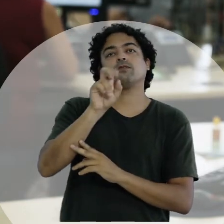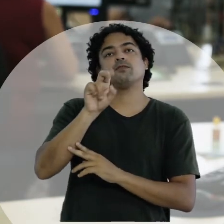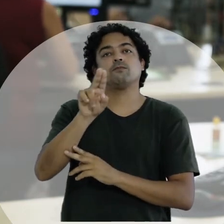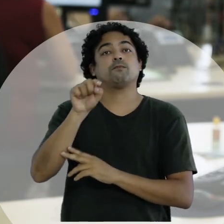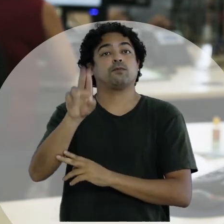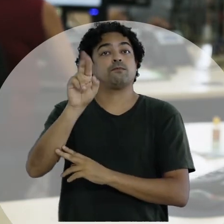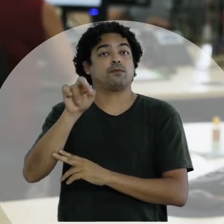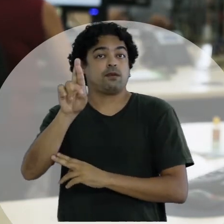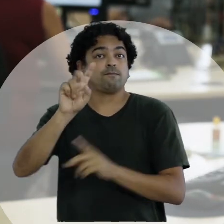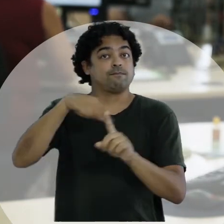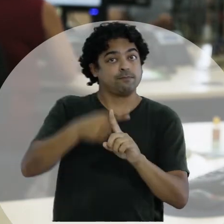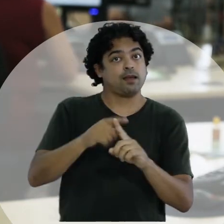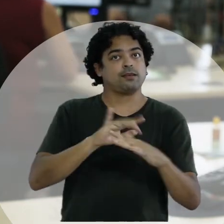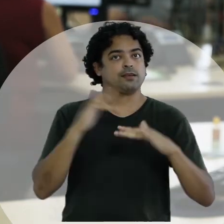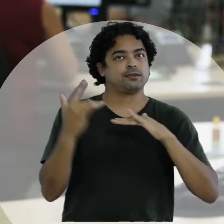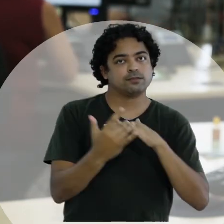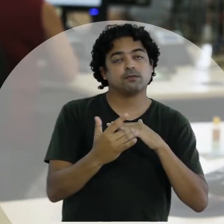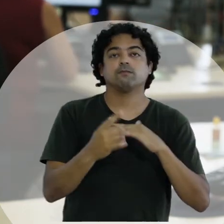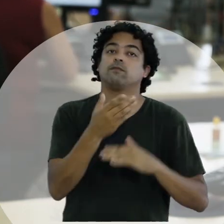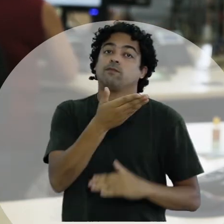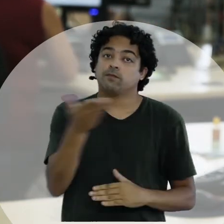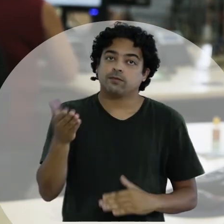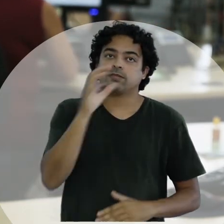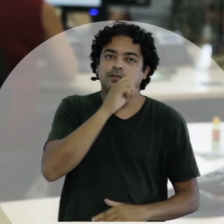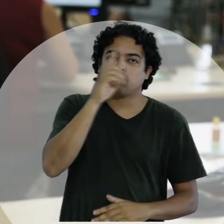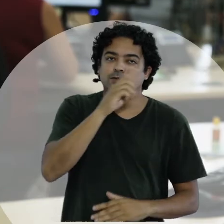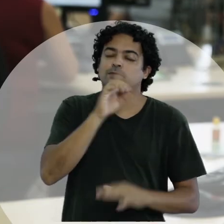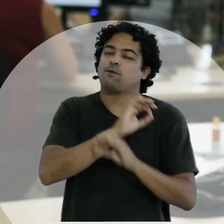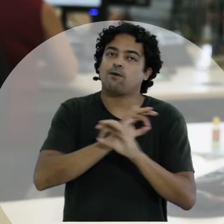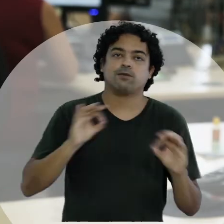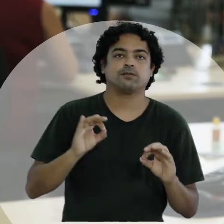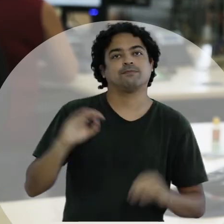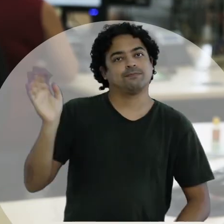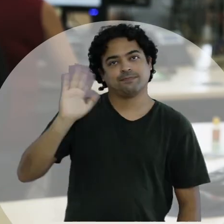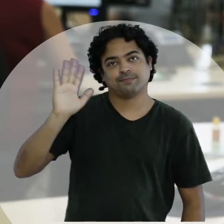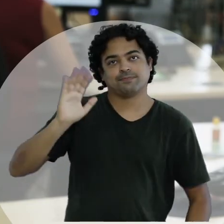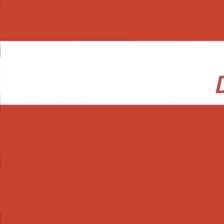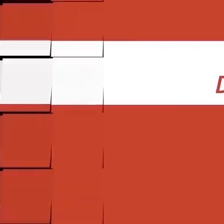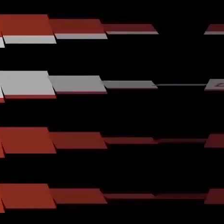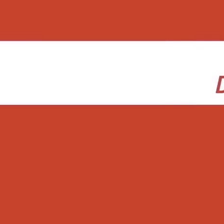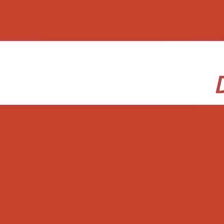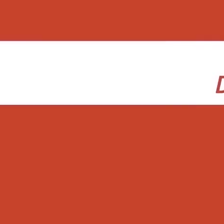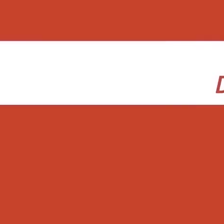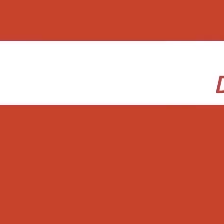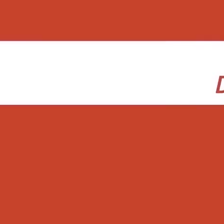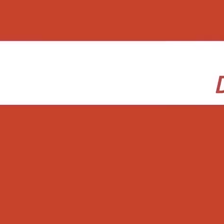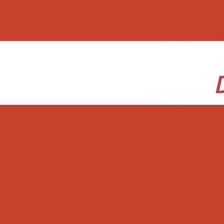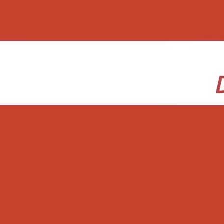ifce.edu.br e nas nossas redes sociais. A vocês, um ótimo final de semana. Até mais!